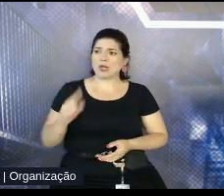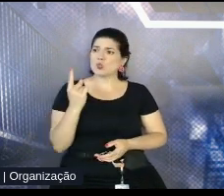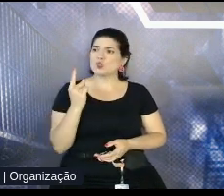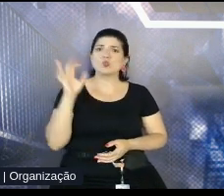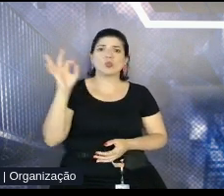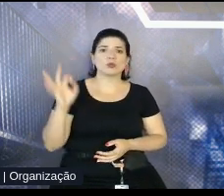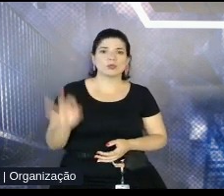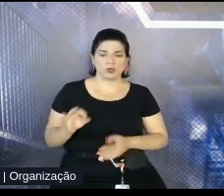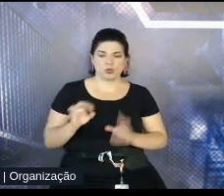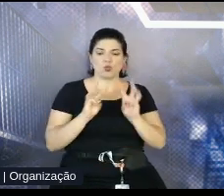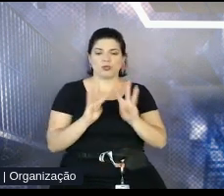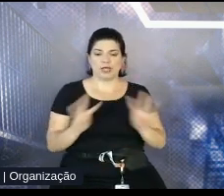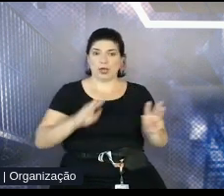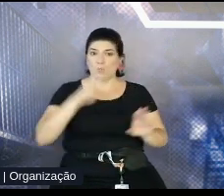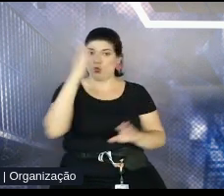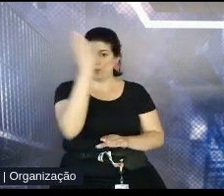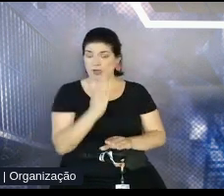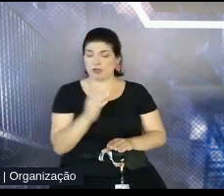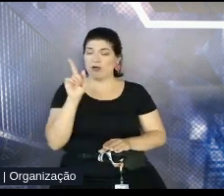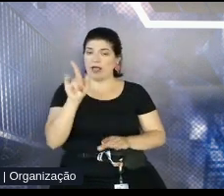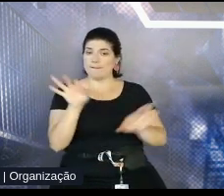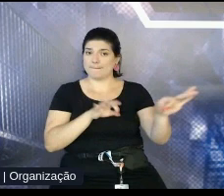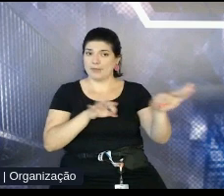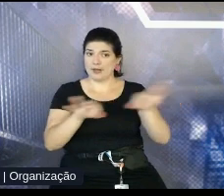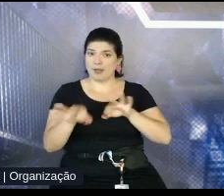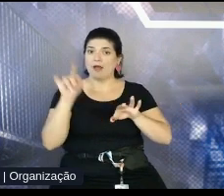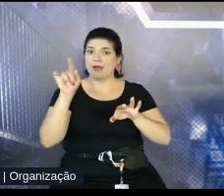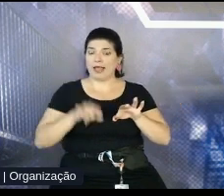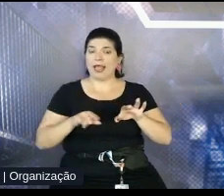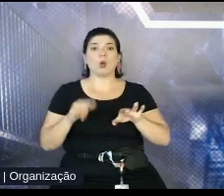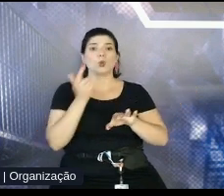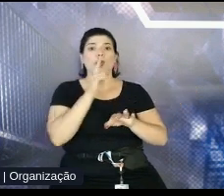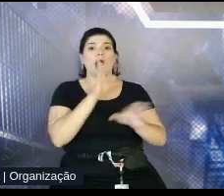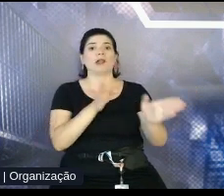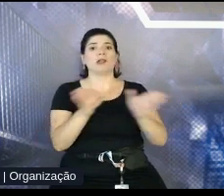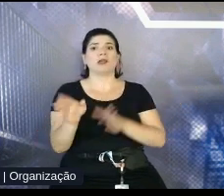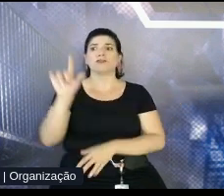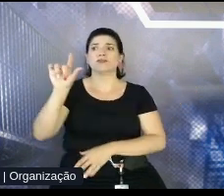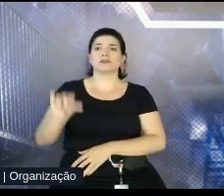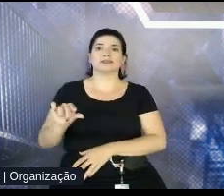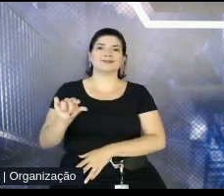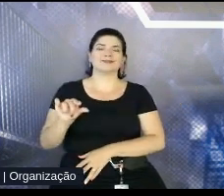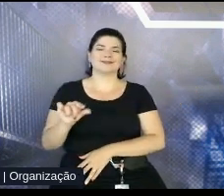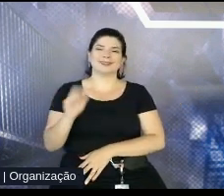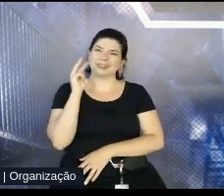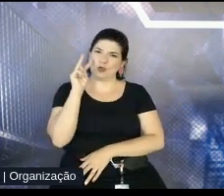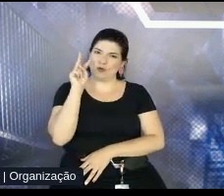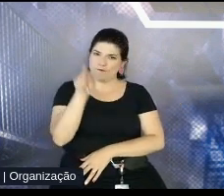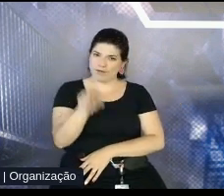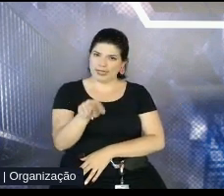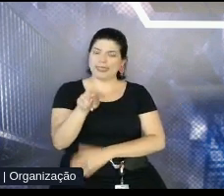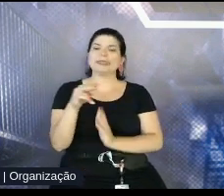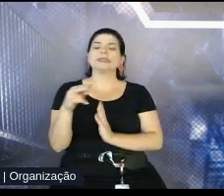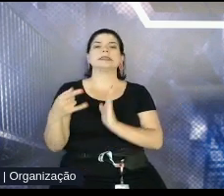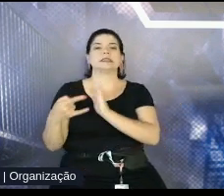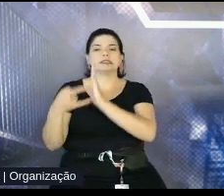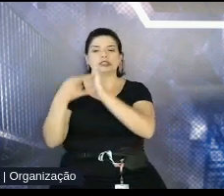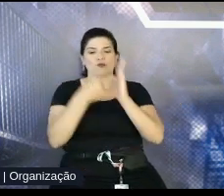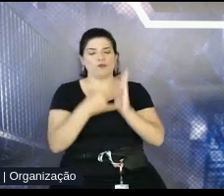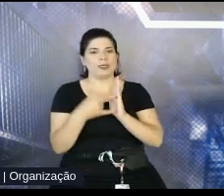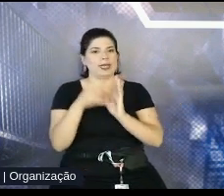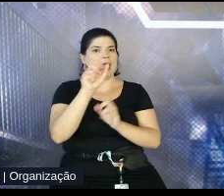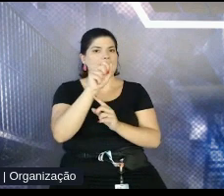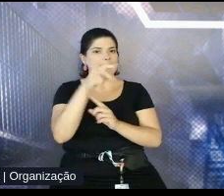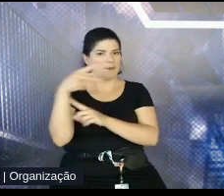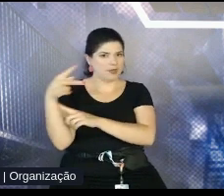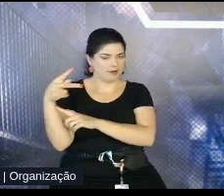sites desenvolvidos no Brasil são feitos com práticas acessíveis. Quando a gente olha especificamente para o desenvolvimento de aplicativos,